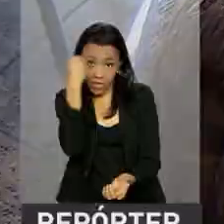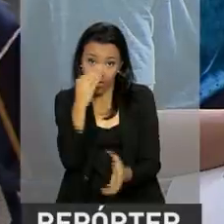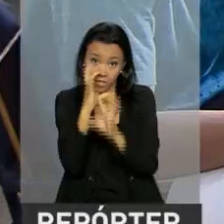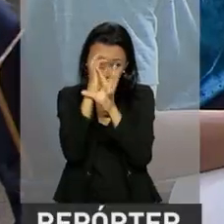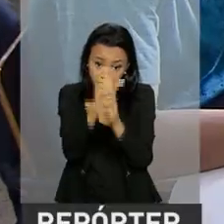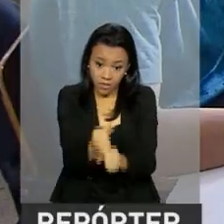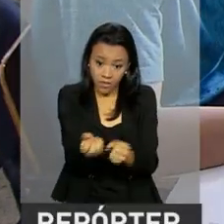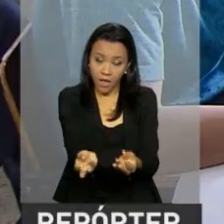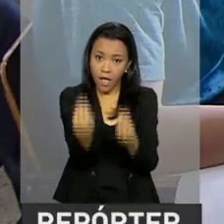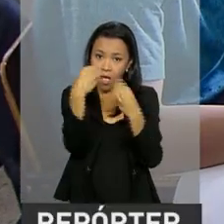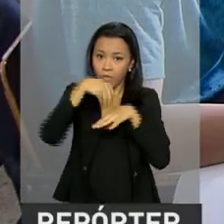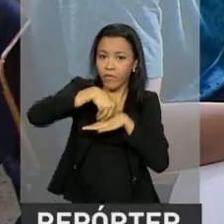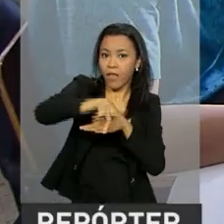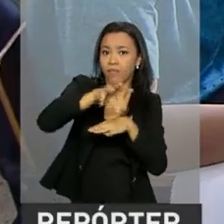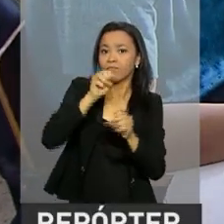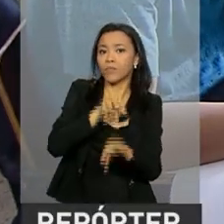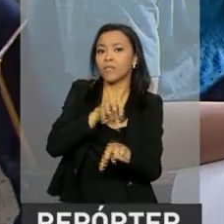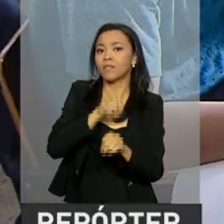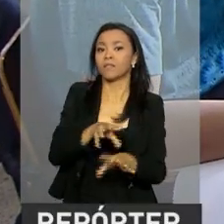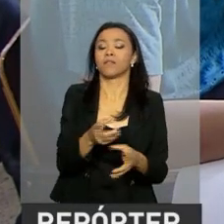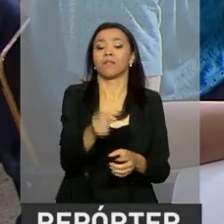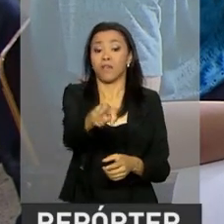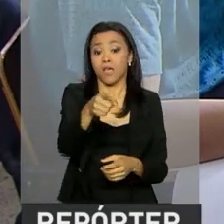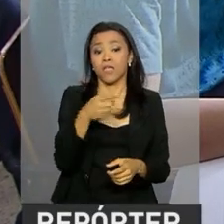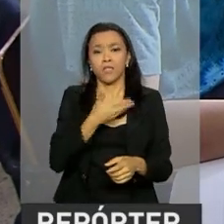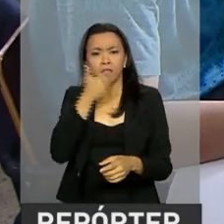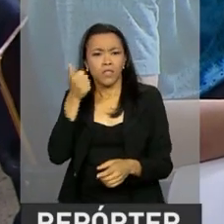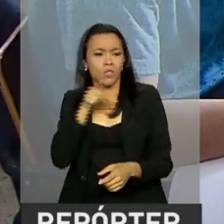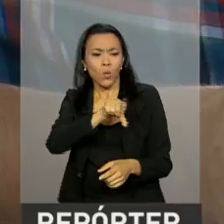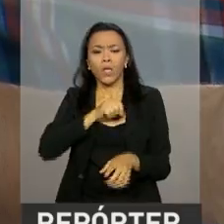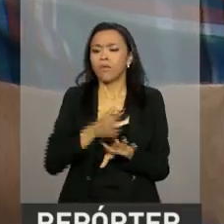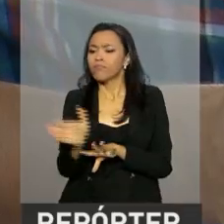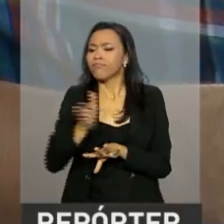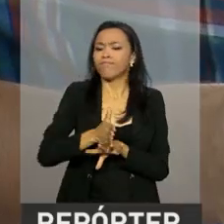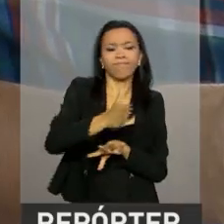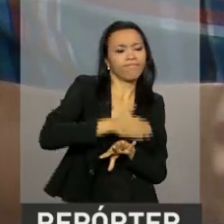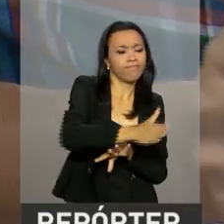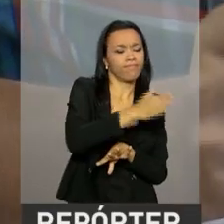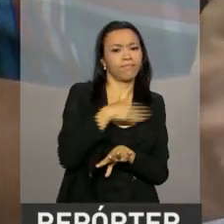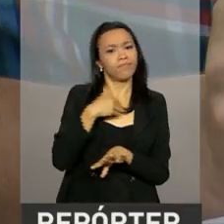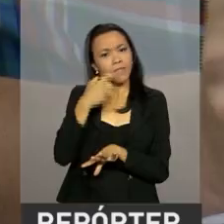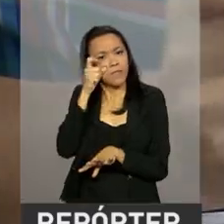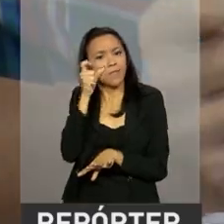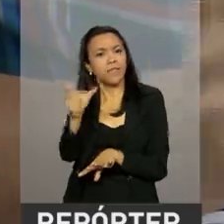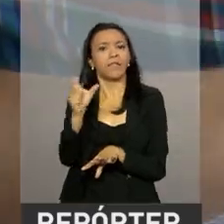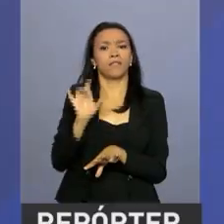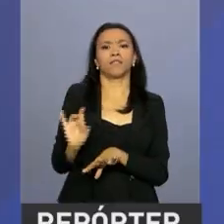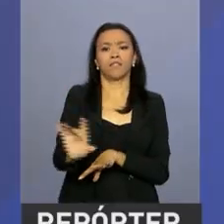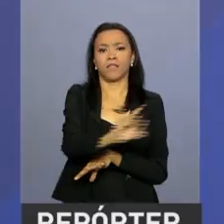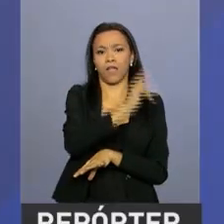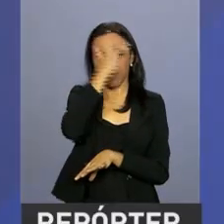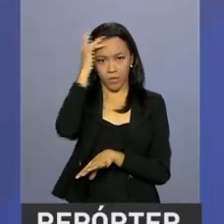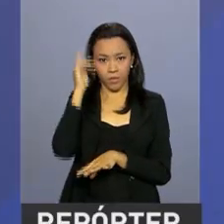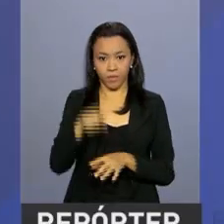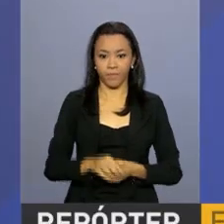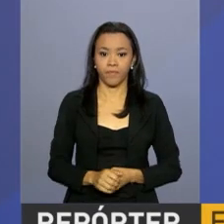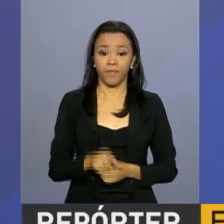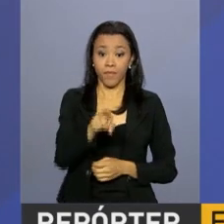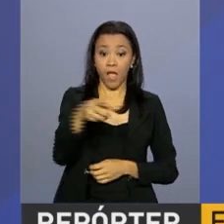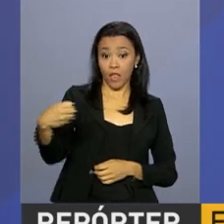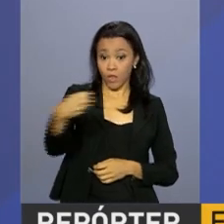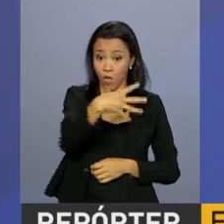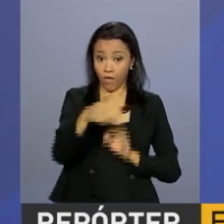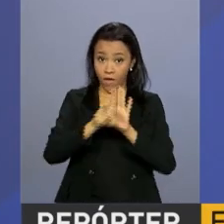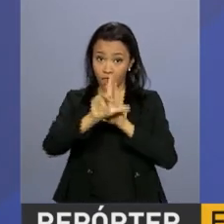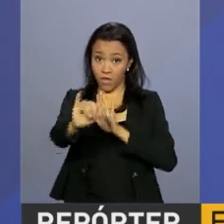escolar com o novo ensino médio o aluno pode escolher diferentes caminhos De acordo com o interesse de cada um a nova legislação não